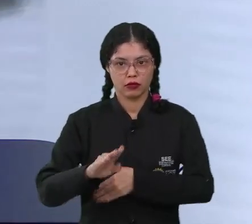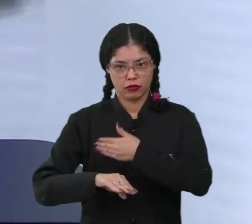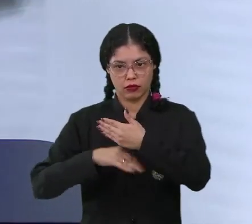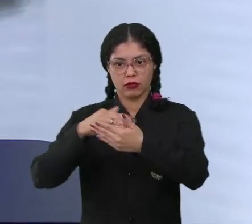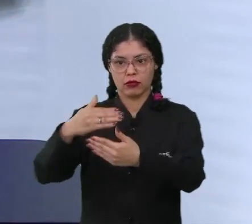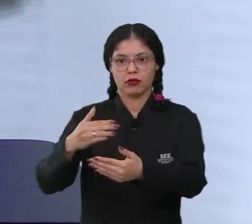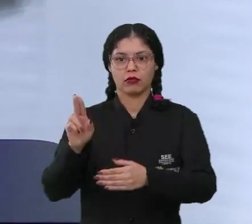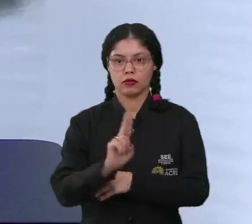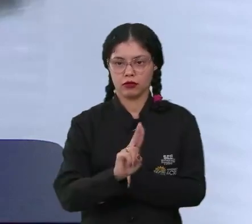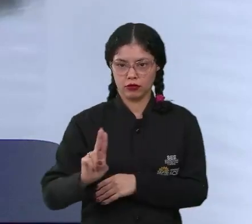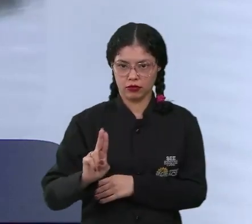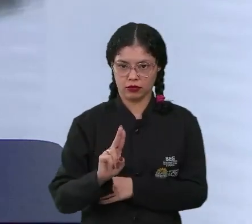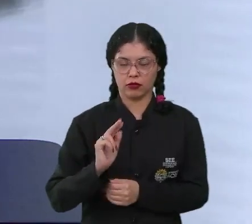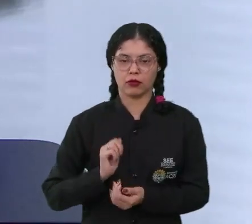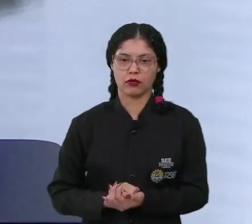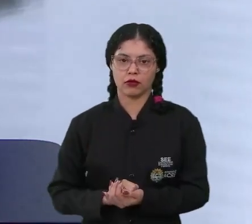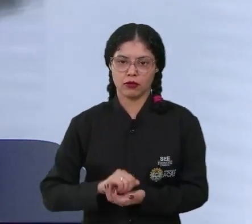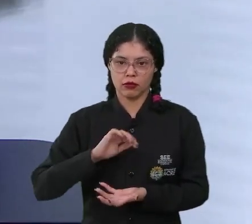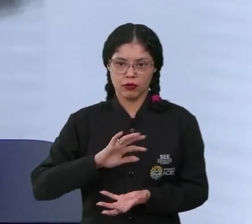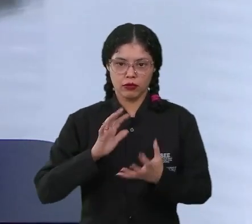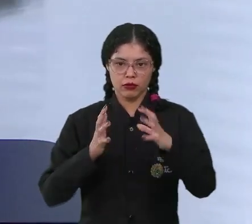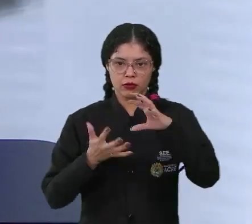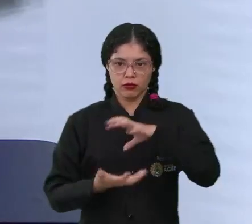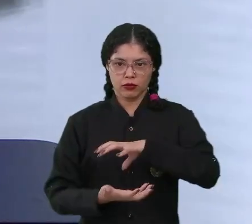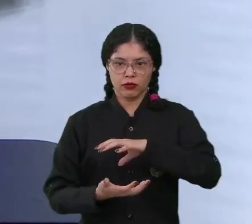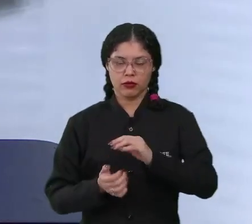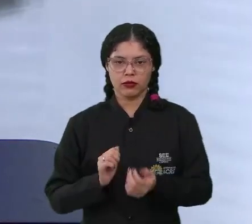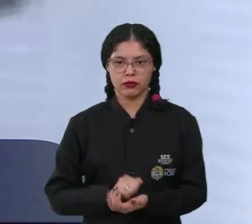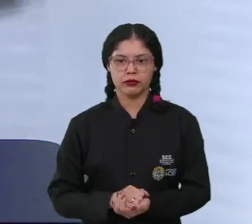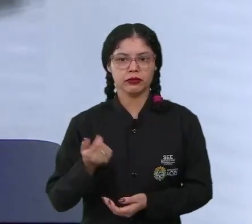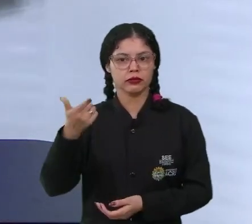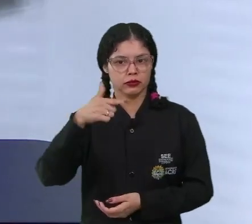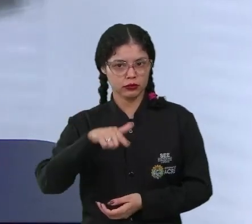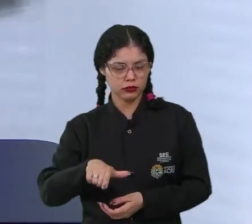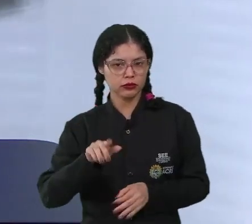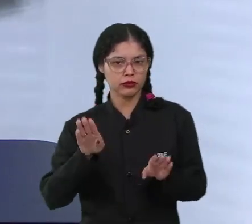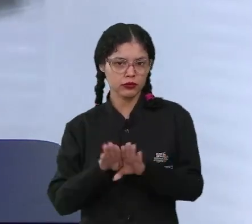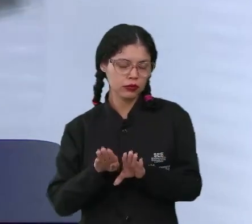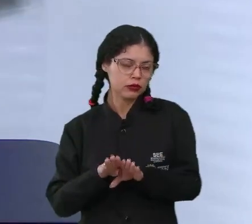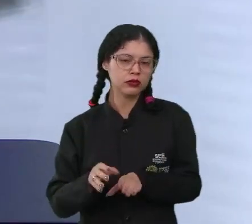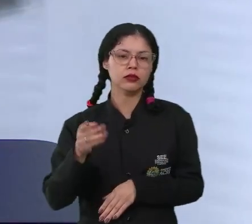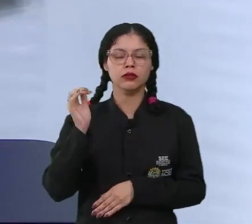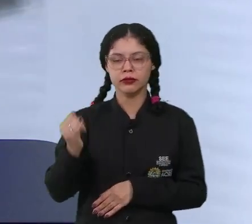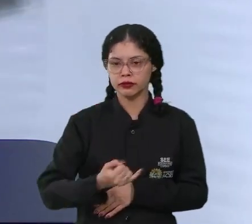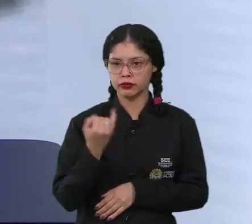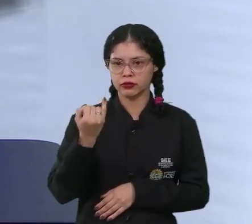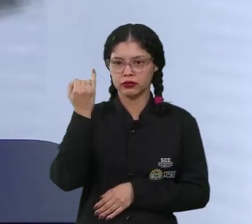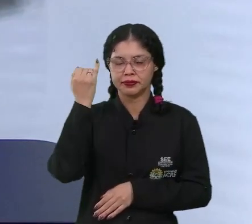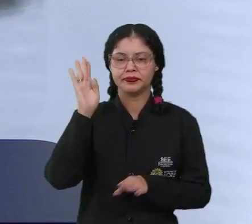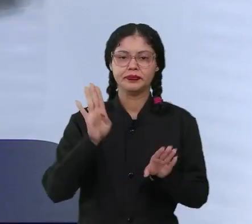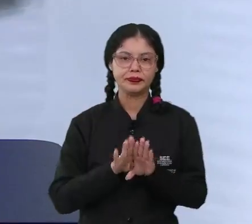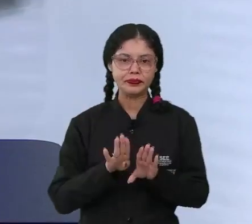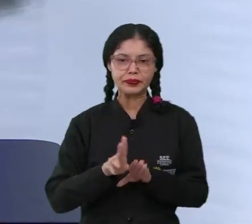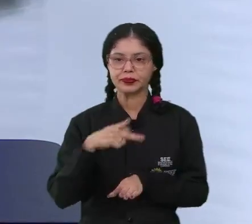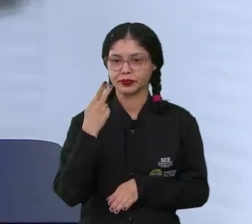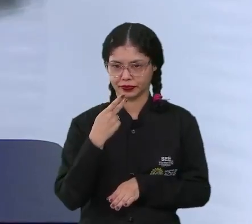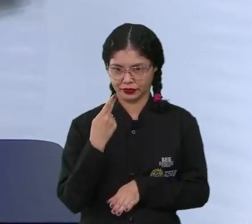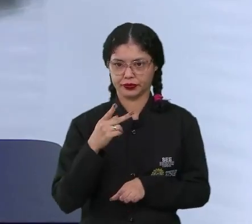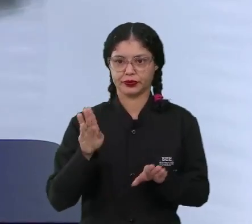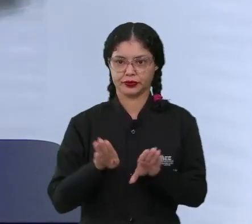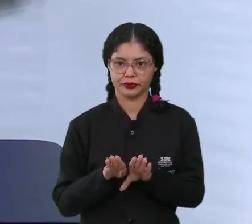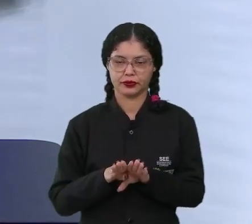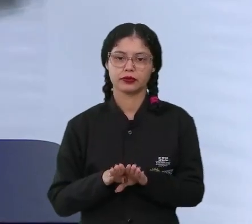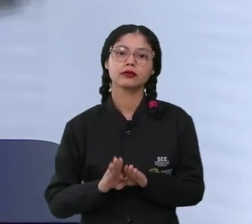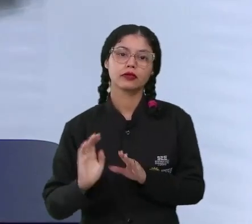processo chamado de globalização. Novamente, um aspecto muito importante para a gente falar aqui das